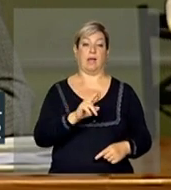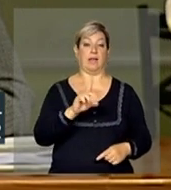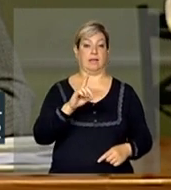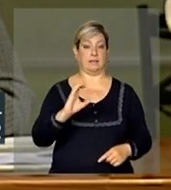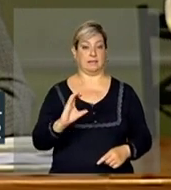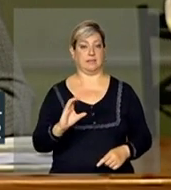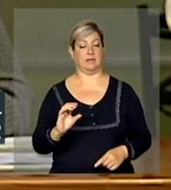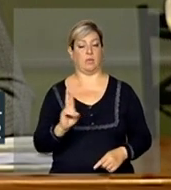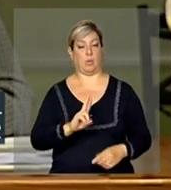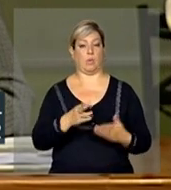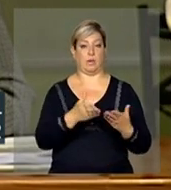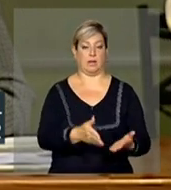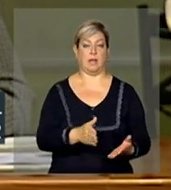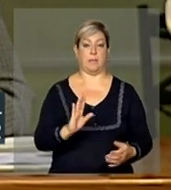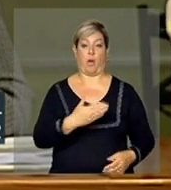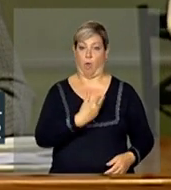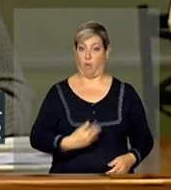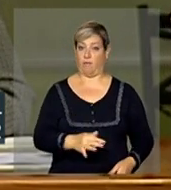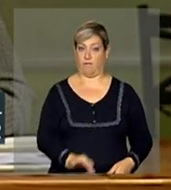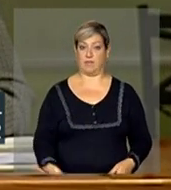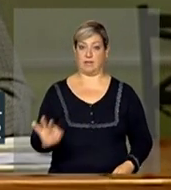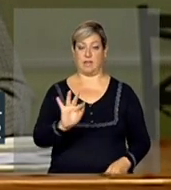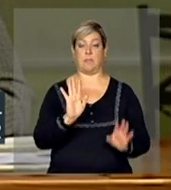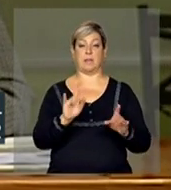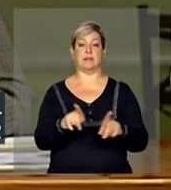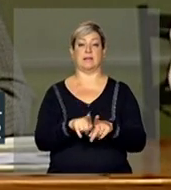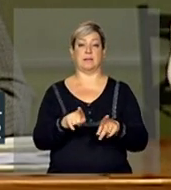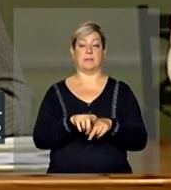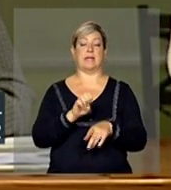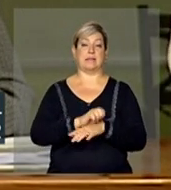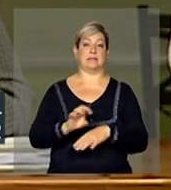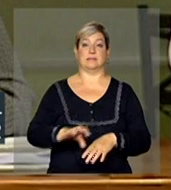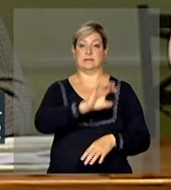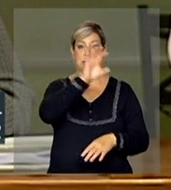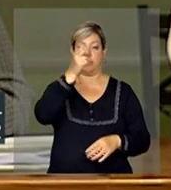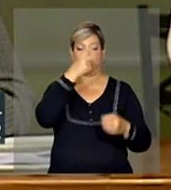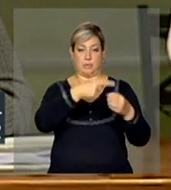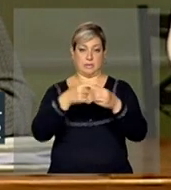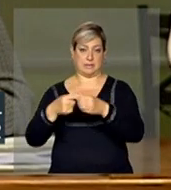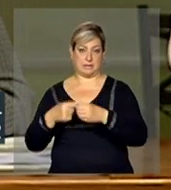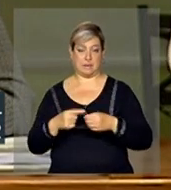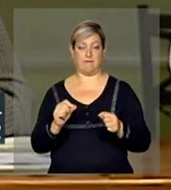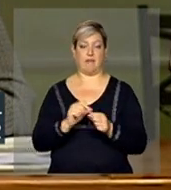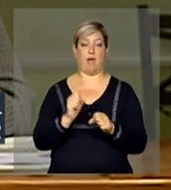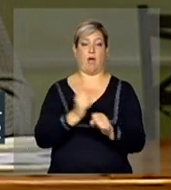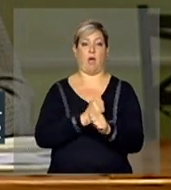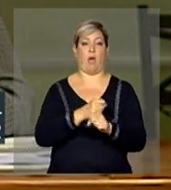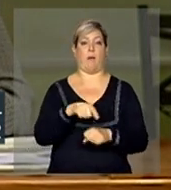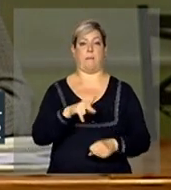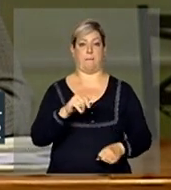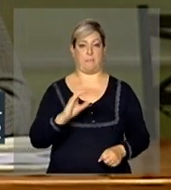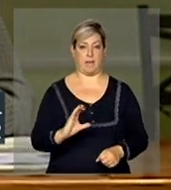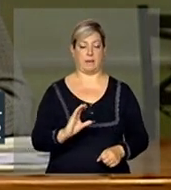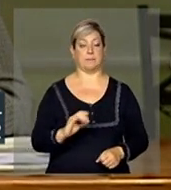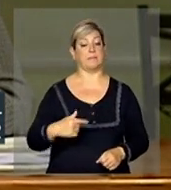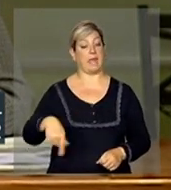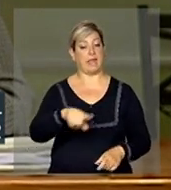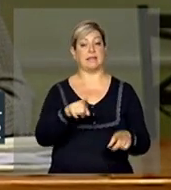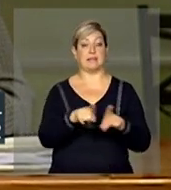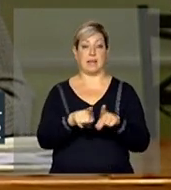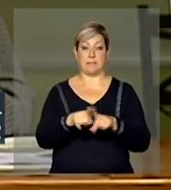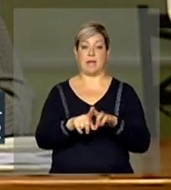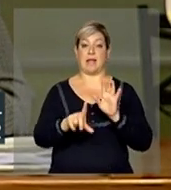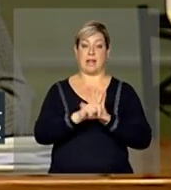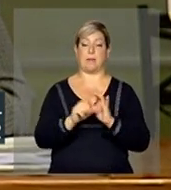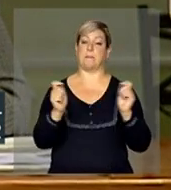não só pelo governo federal, mas também por estados e municípios que executam obras do PAC. Eles também, pela lei, podem usar, e